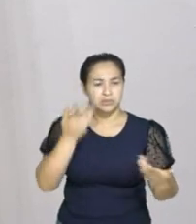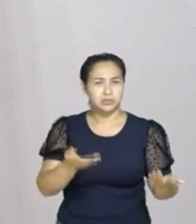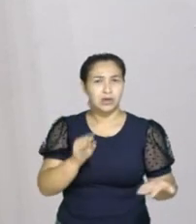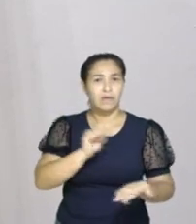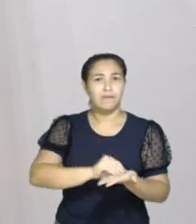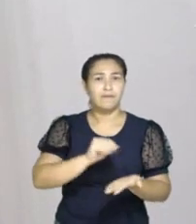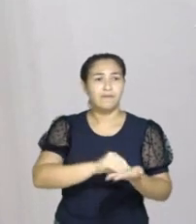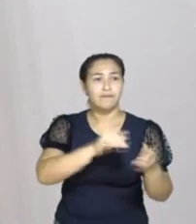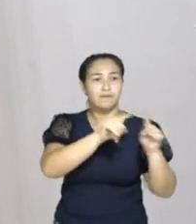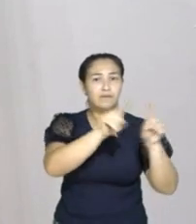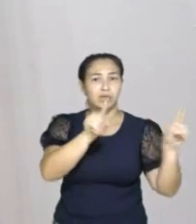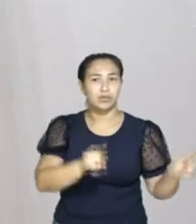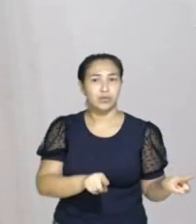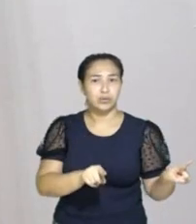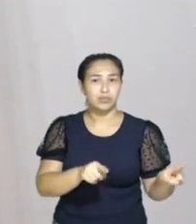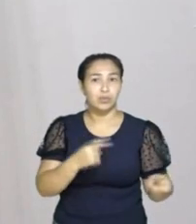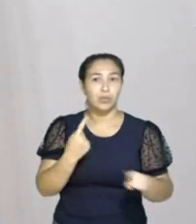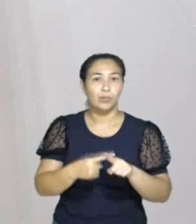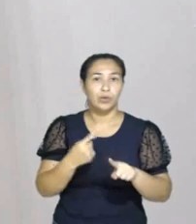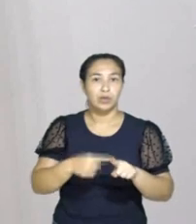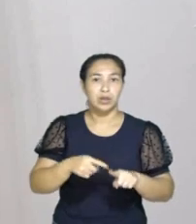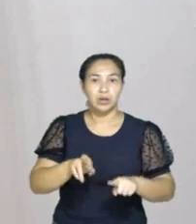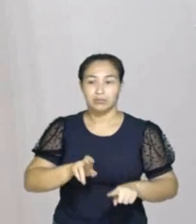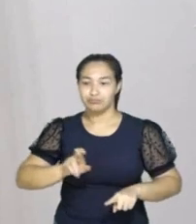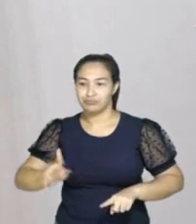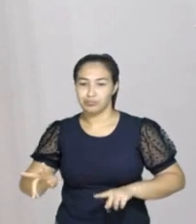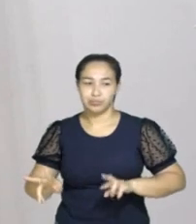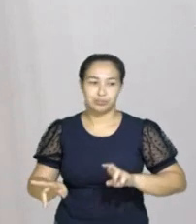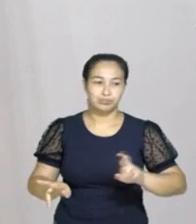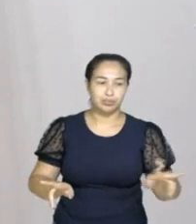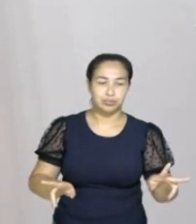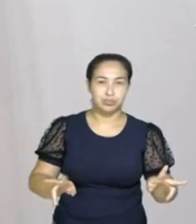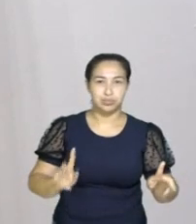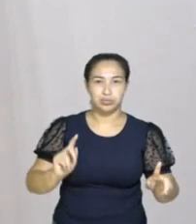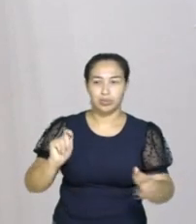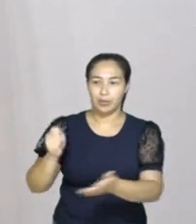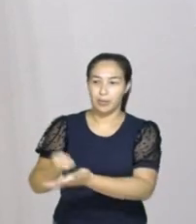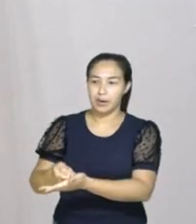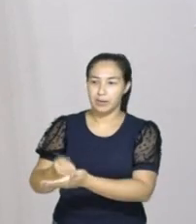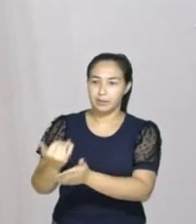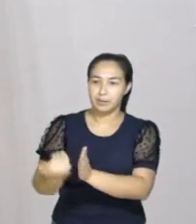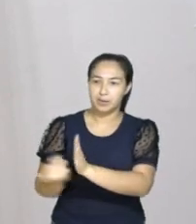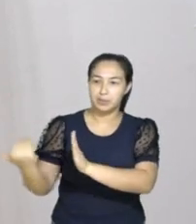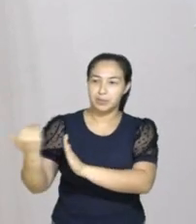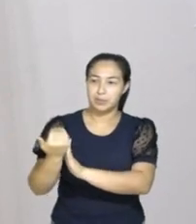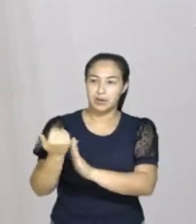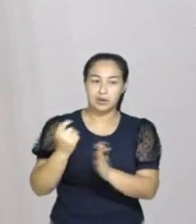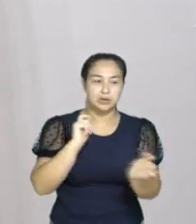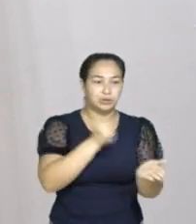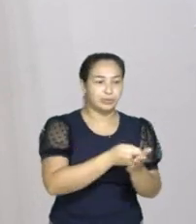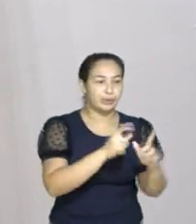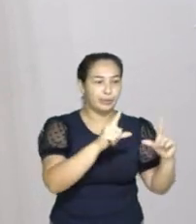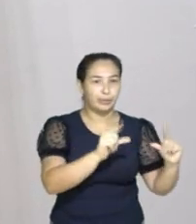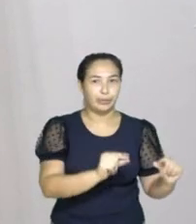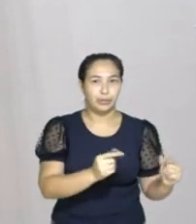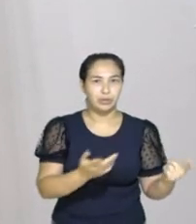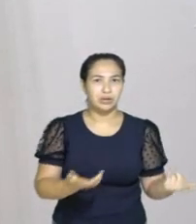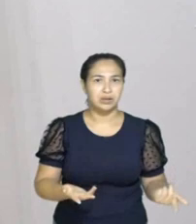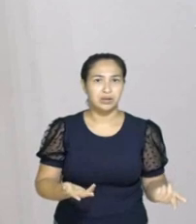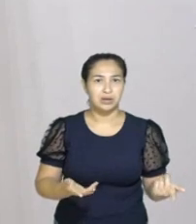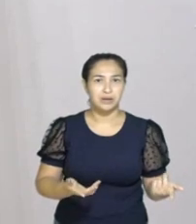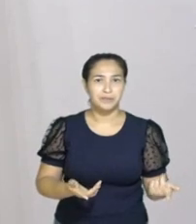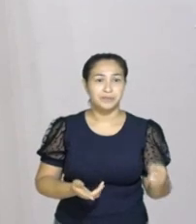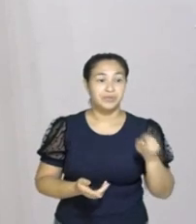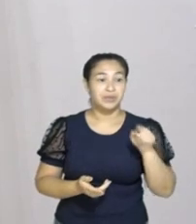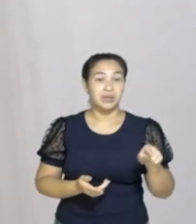servidor por ordem da diferença de pagamento de gratificação o servidor Deputado Lunelli corre para